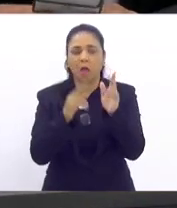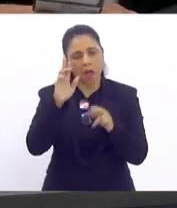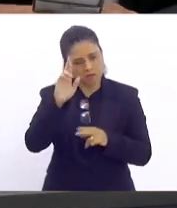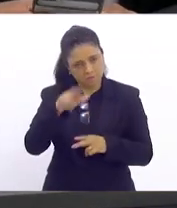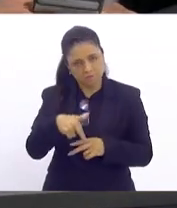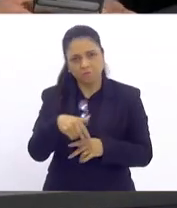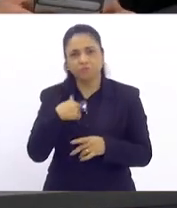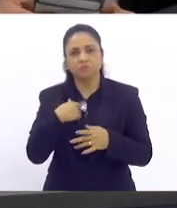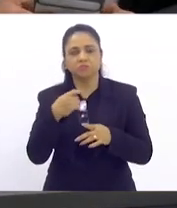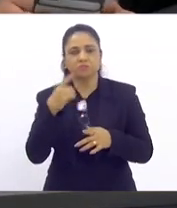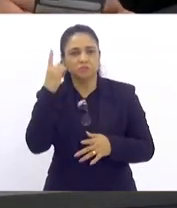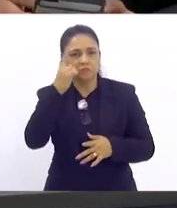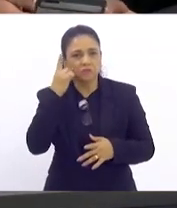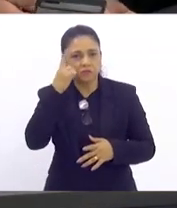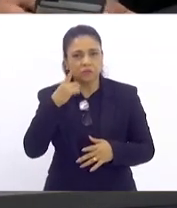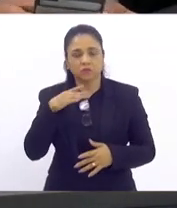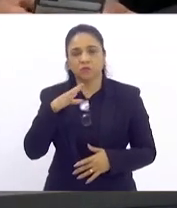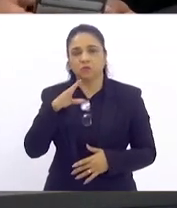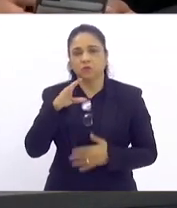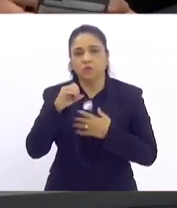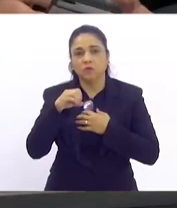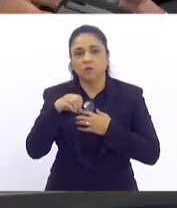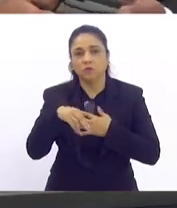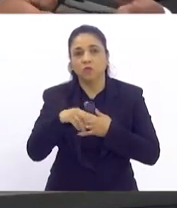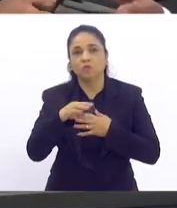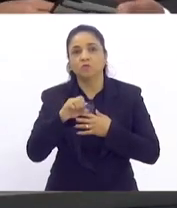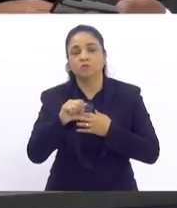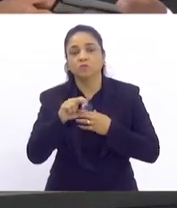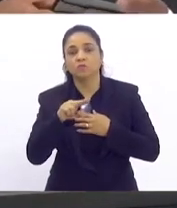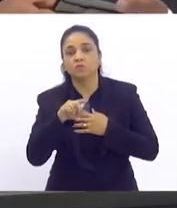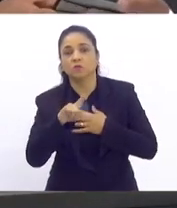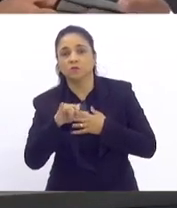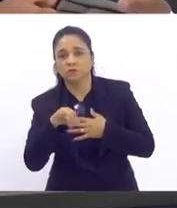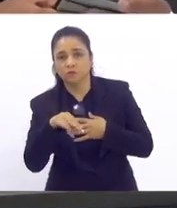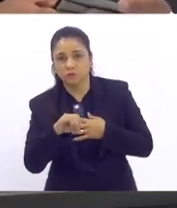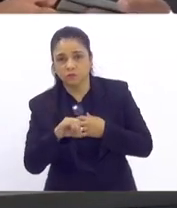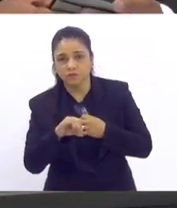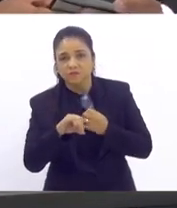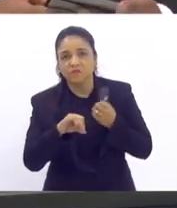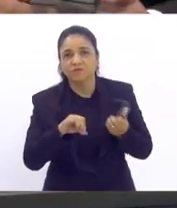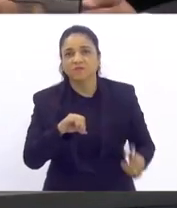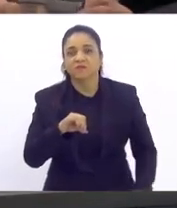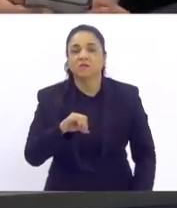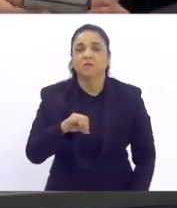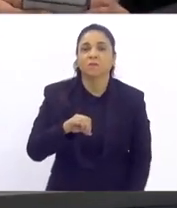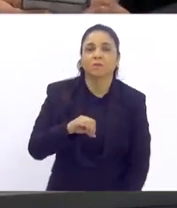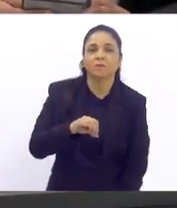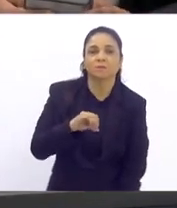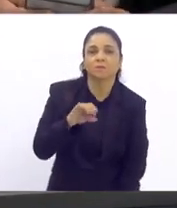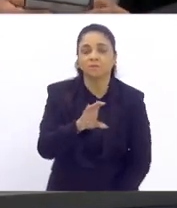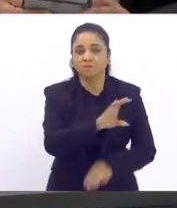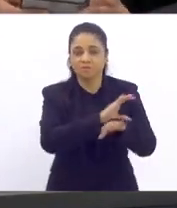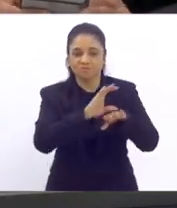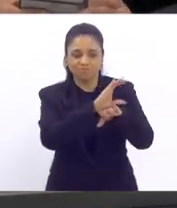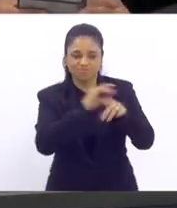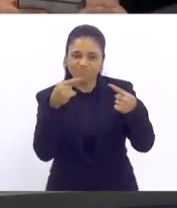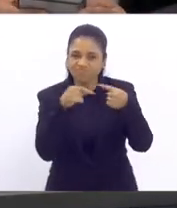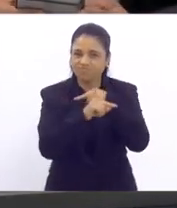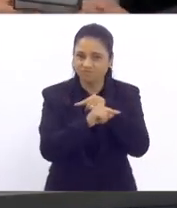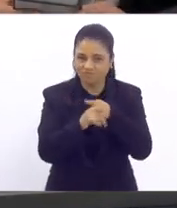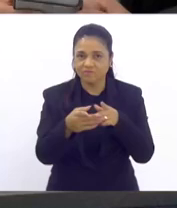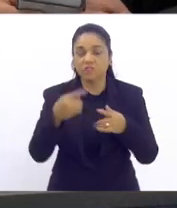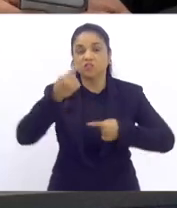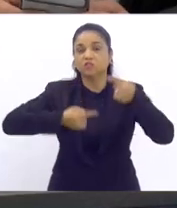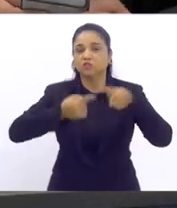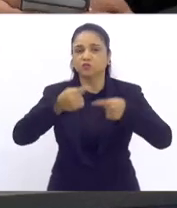ao Deputado cozolino no seu voto pela pela inconstitucionalidade da matéria